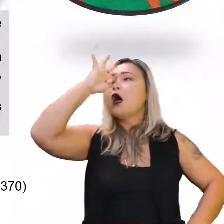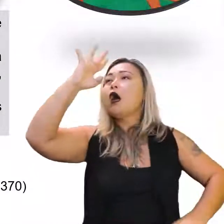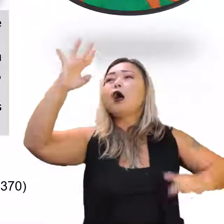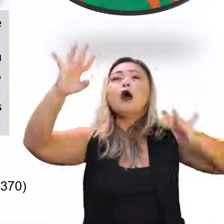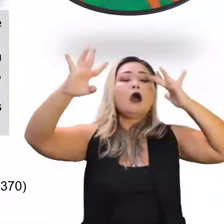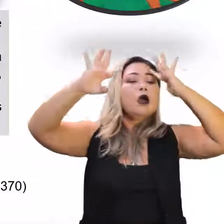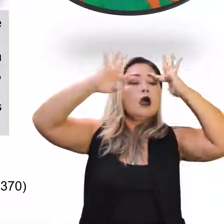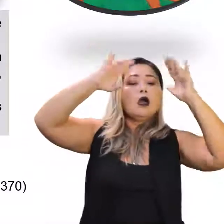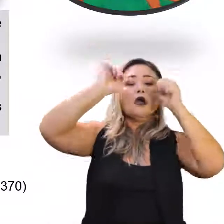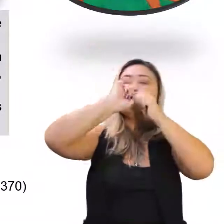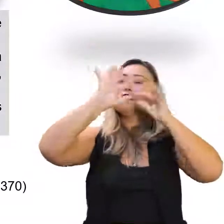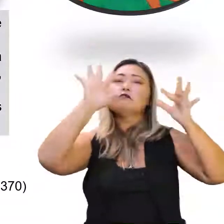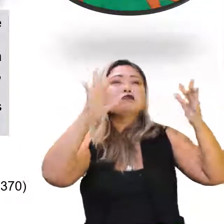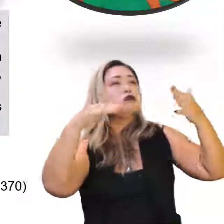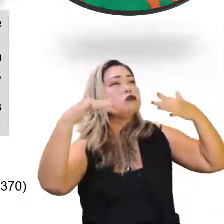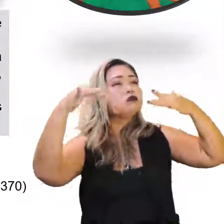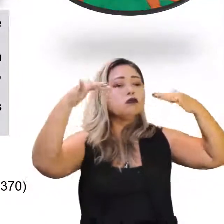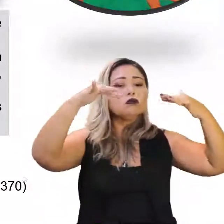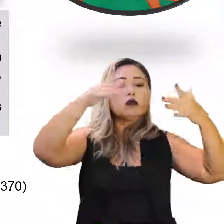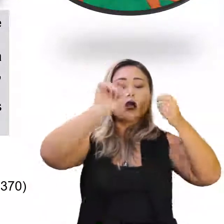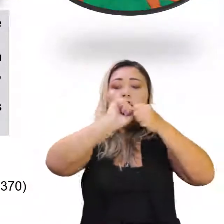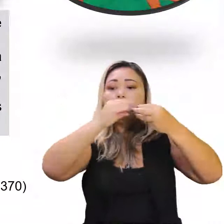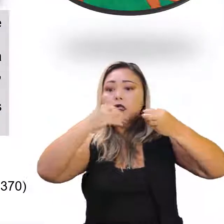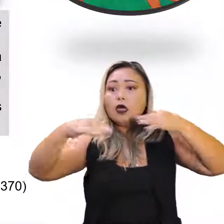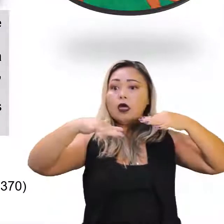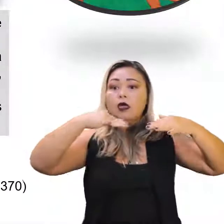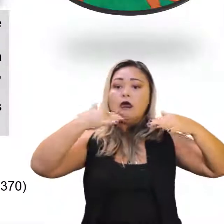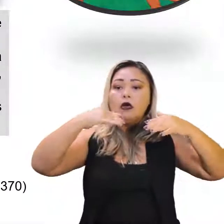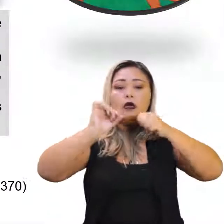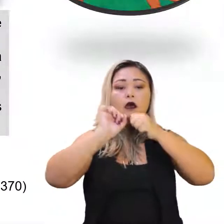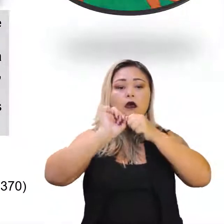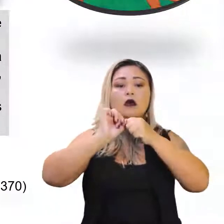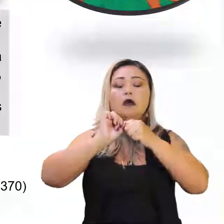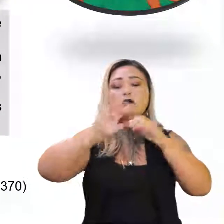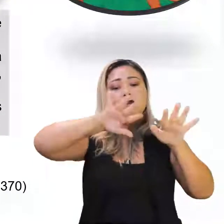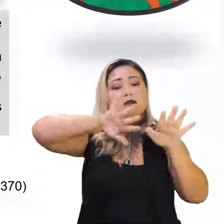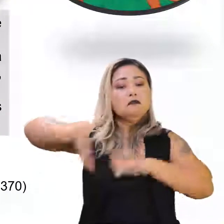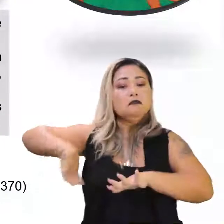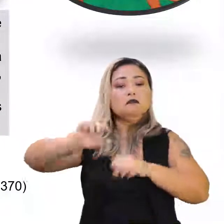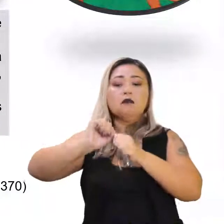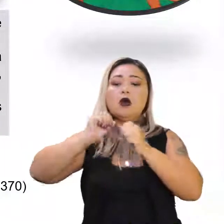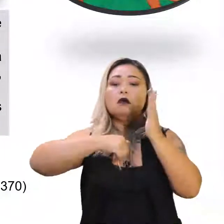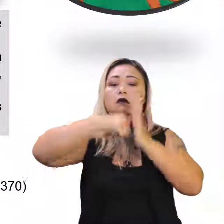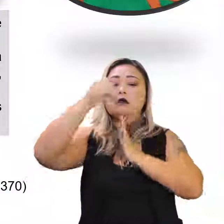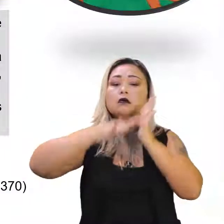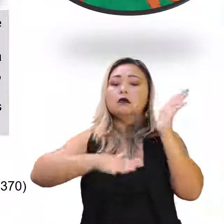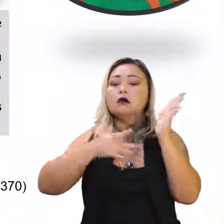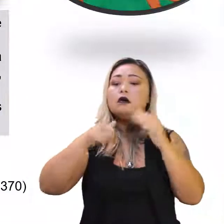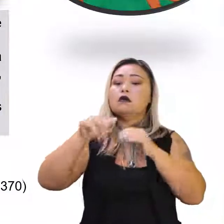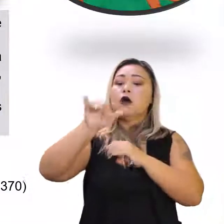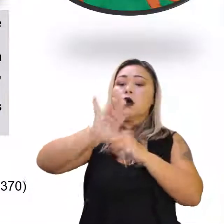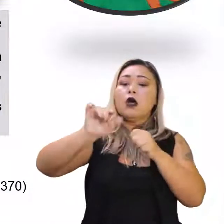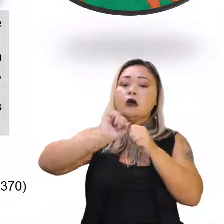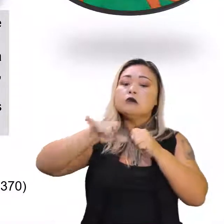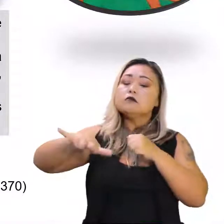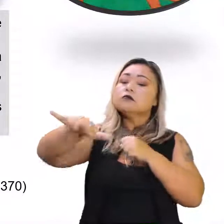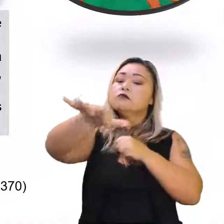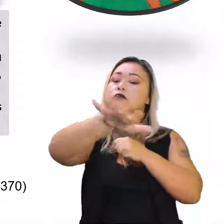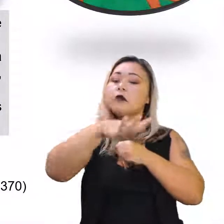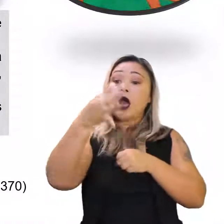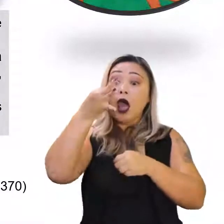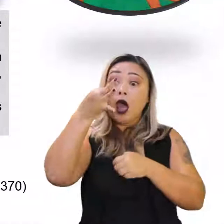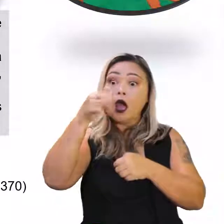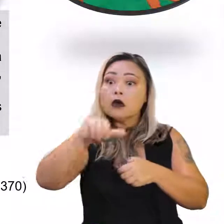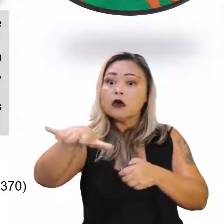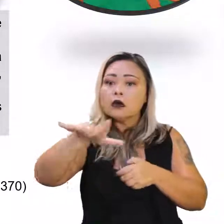imaginário, tanto harmonias quanto desarmonias, rejeitando pintar uma ilusão realista do espaço. Eles